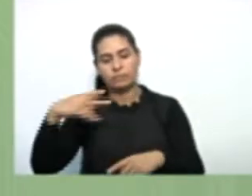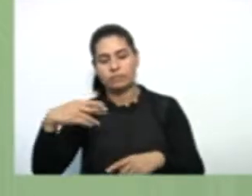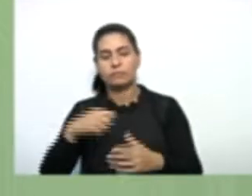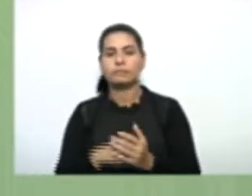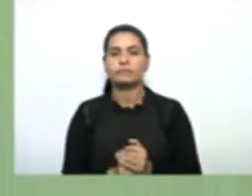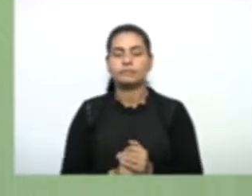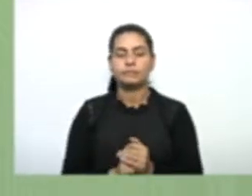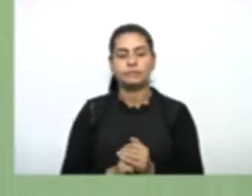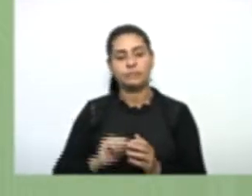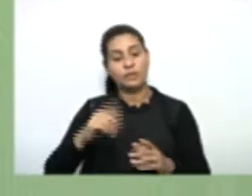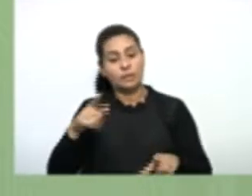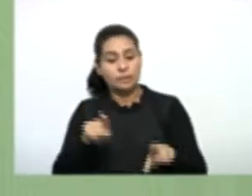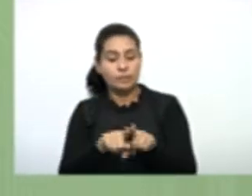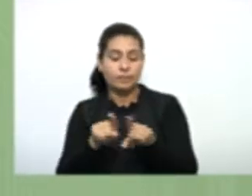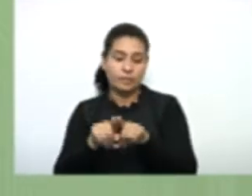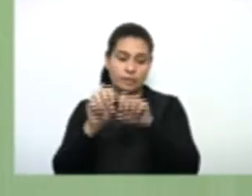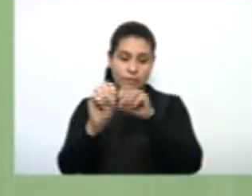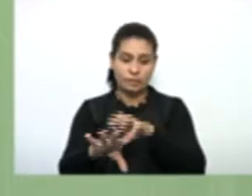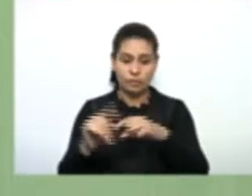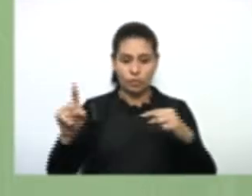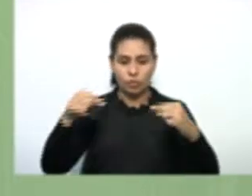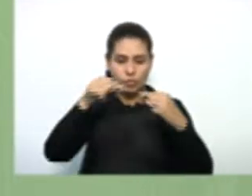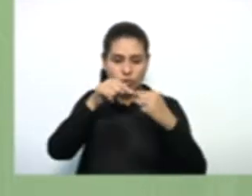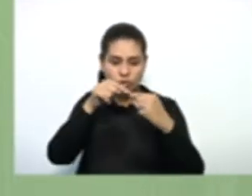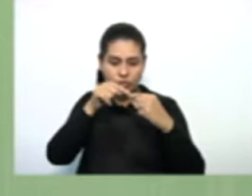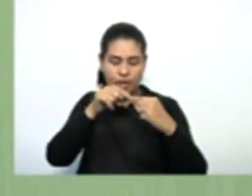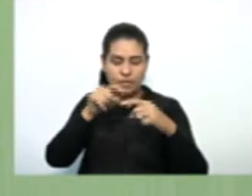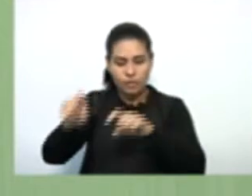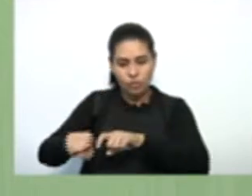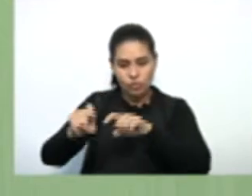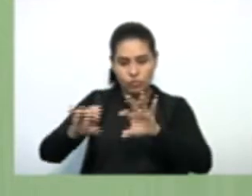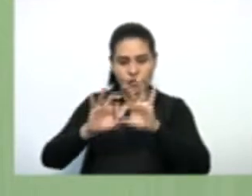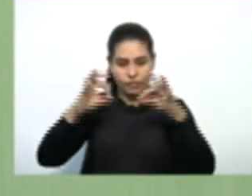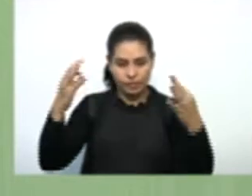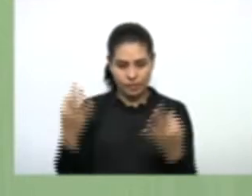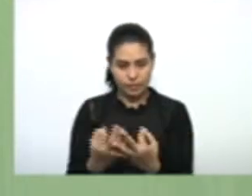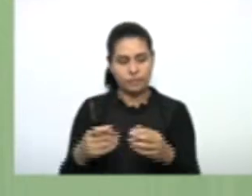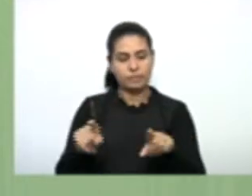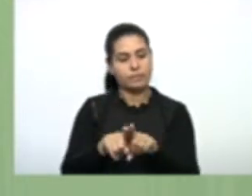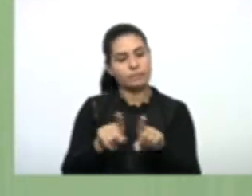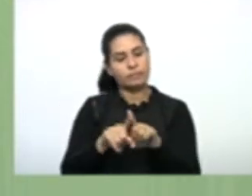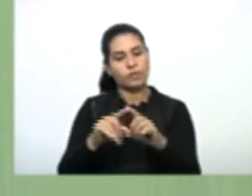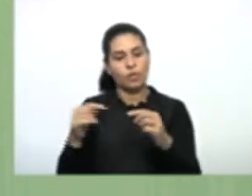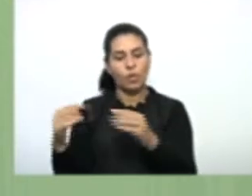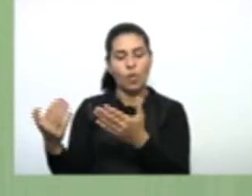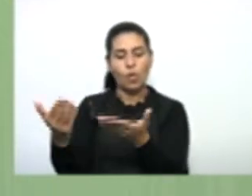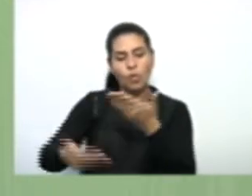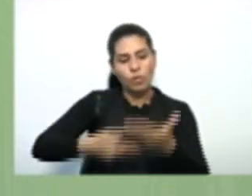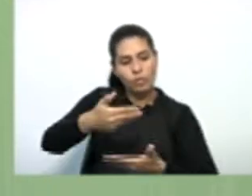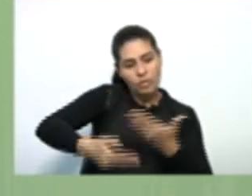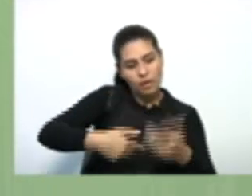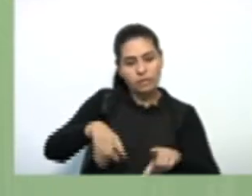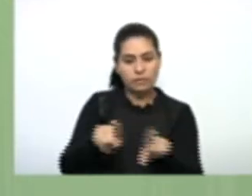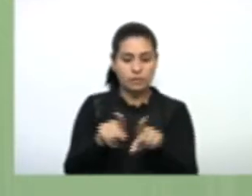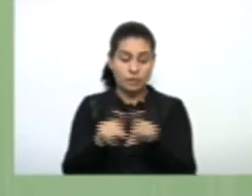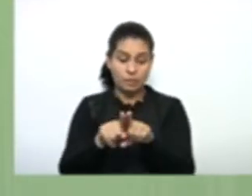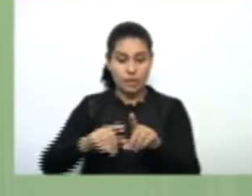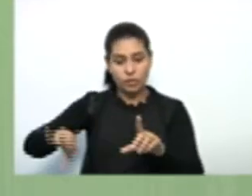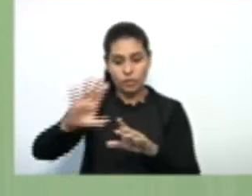cooperativas. Vamos ter uma aula que nós vamos focar na agricultura familiar, e aí nós vamos falar a relação das cooperativas com os